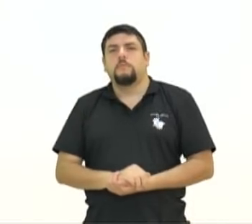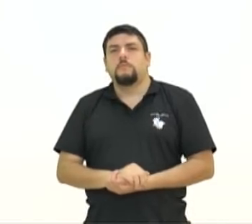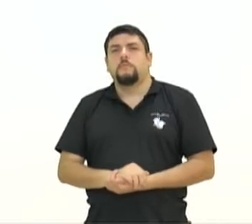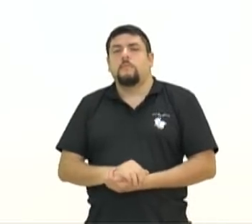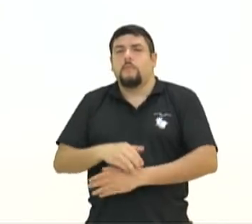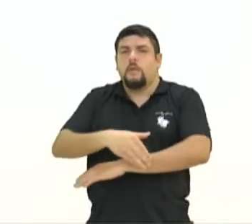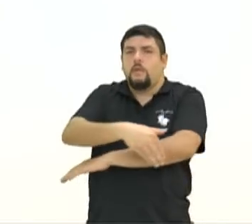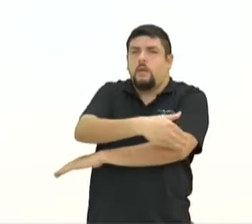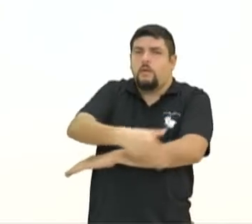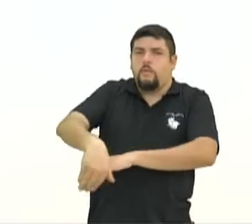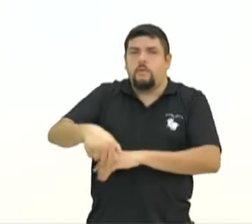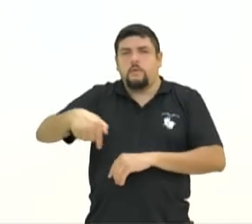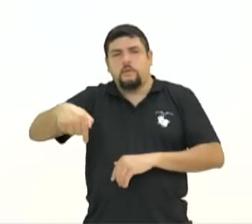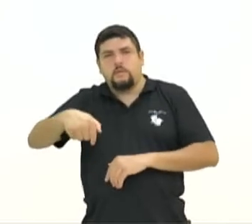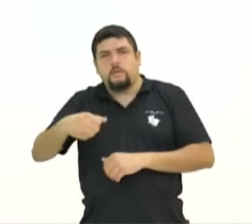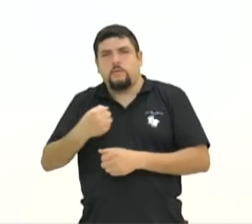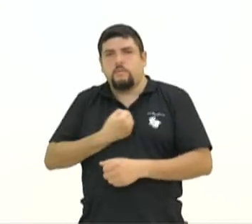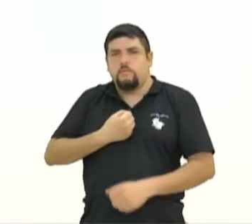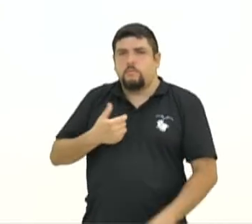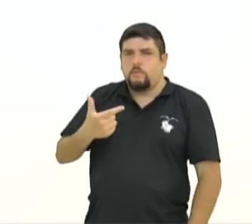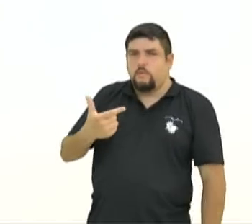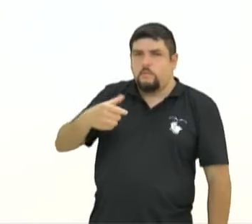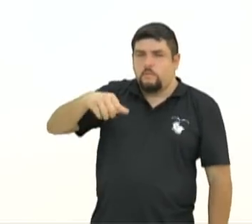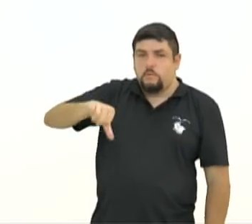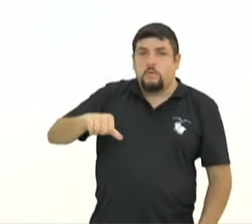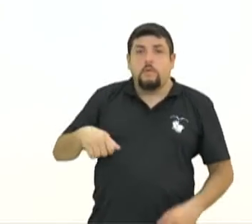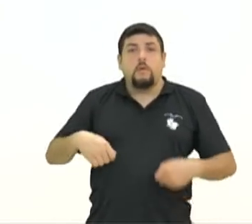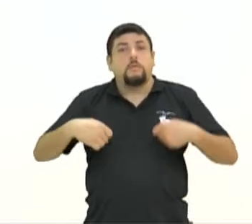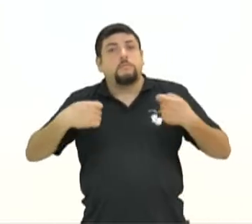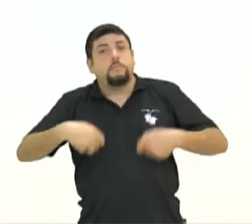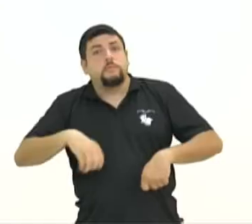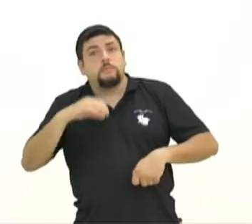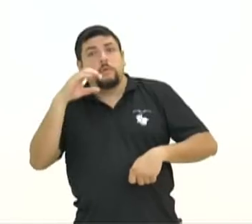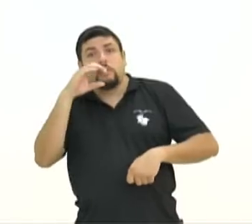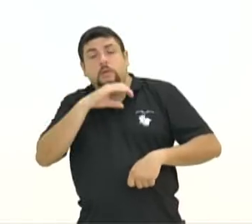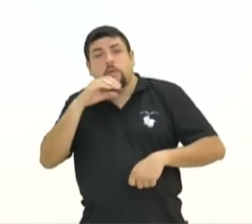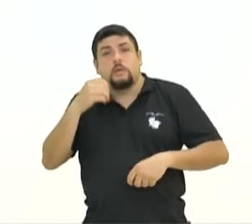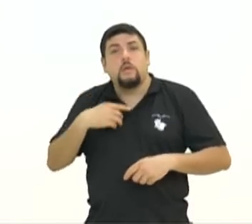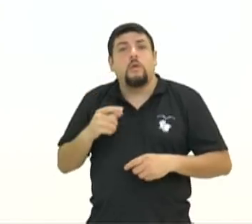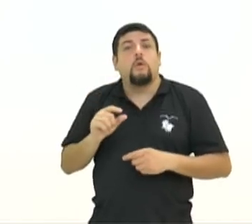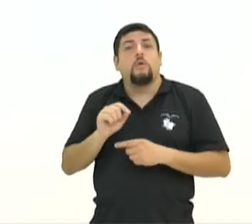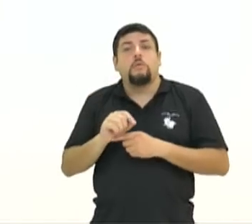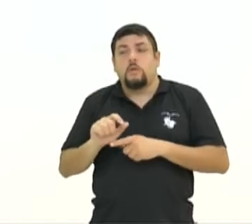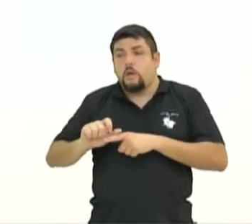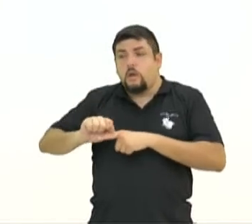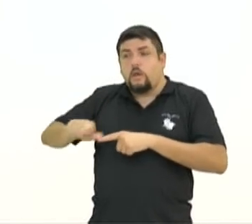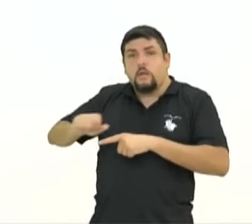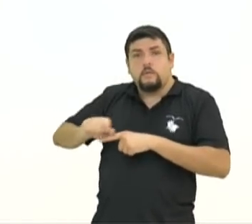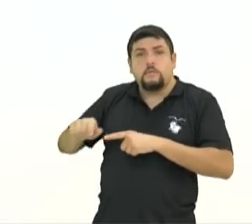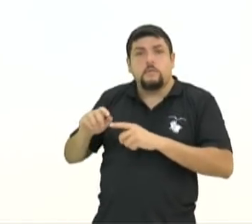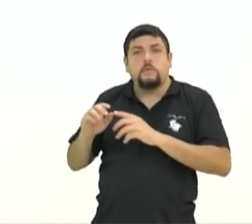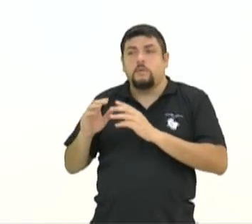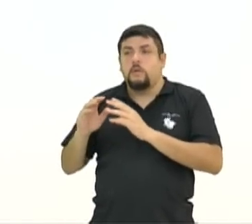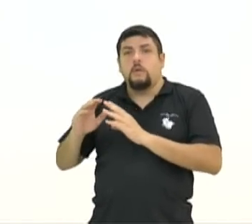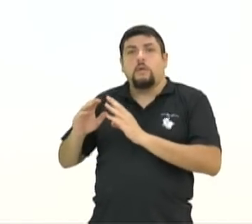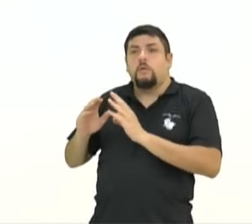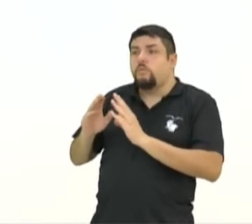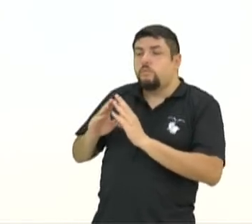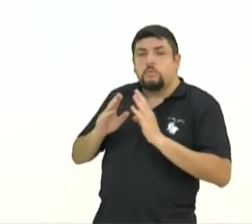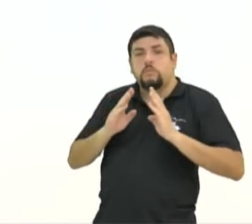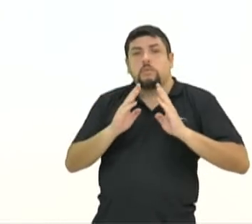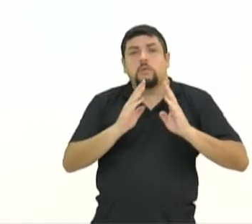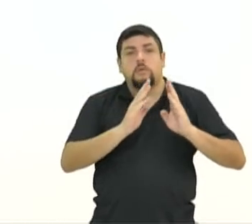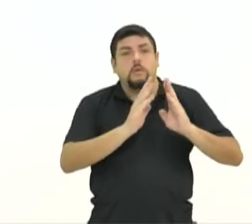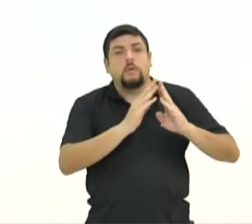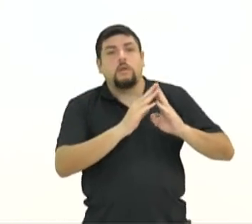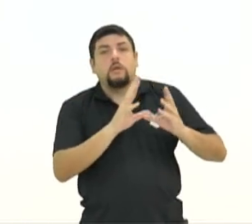número 29, precisa-se de alugar um escravo para serviço de casa. Então vejam que a gente trabalha com duas categorias, né, com o